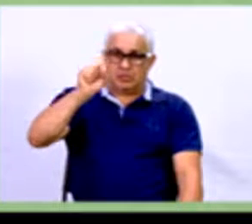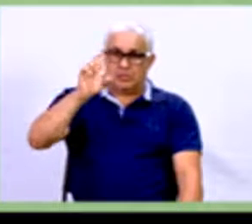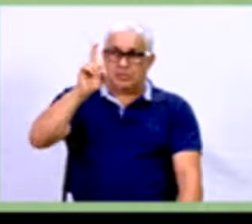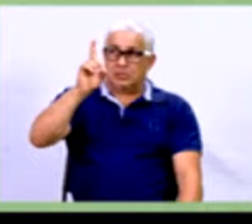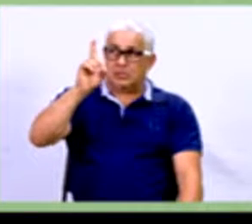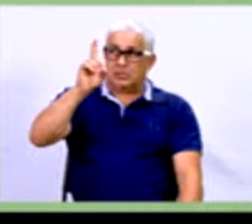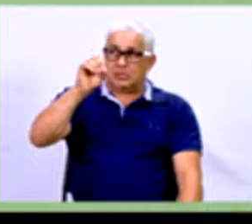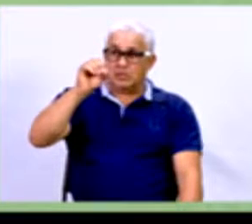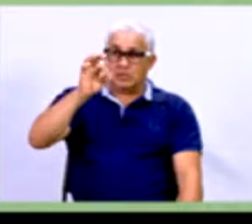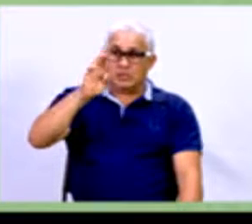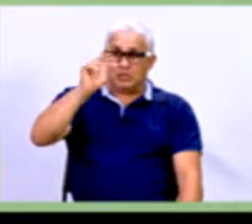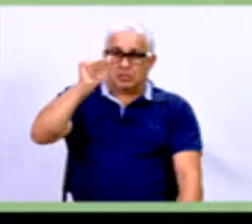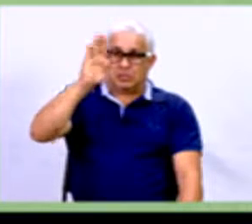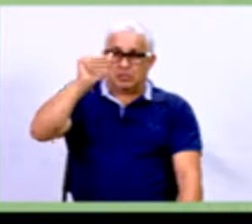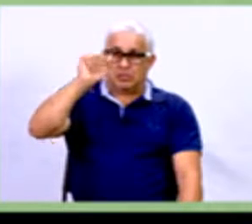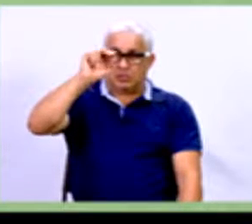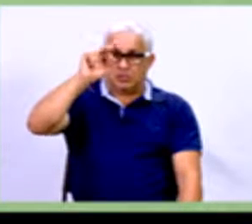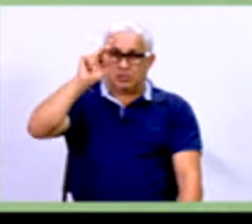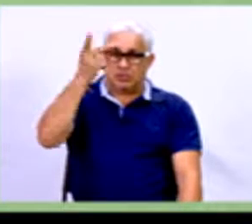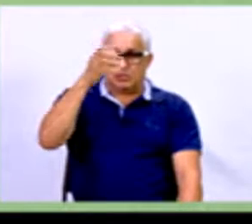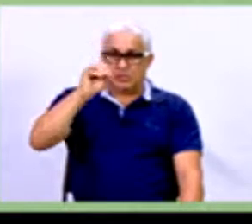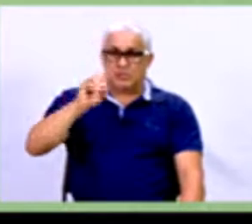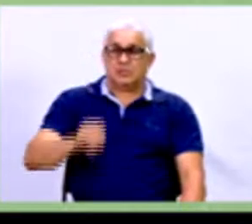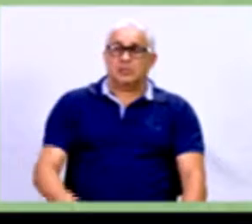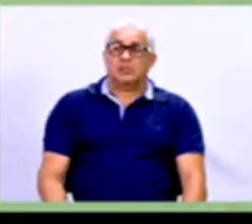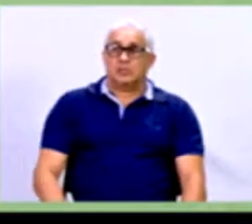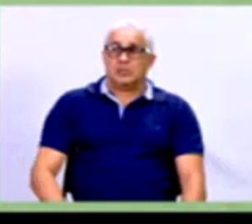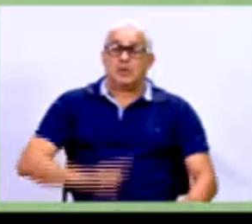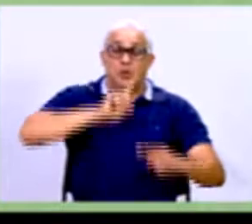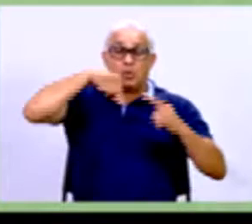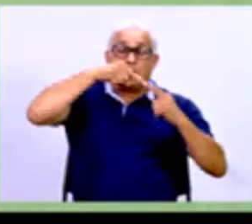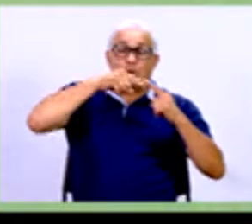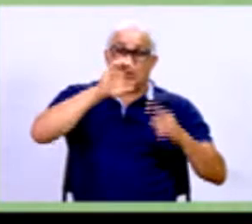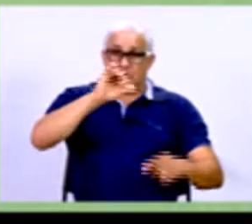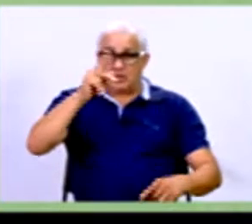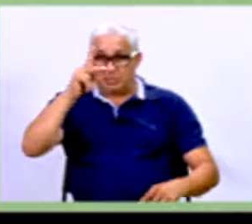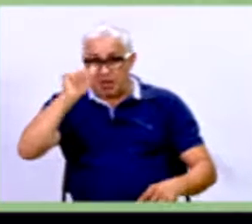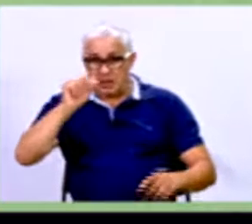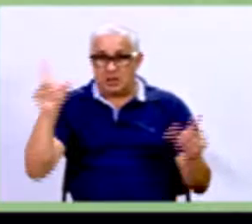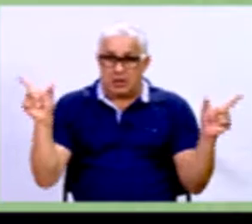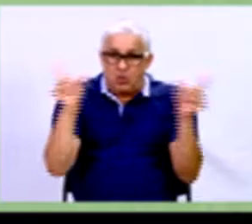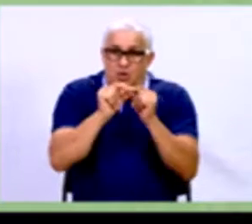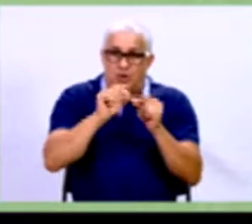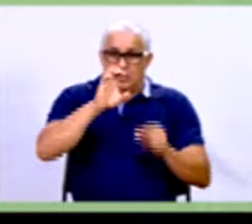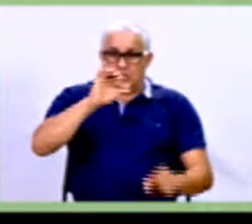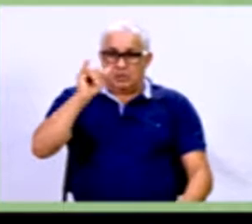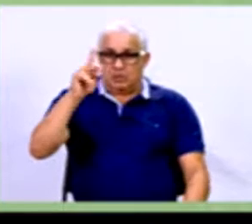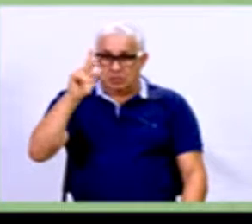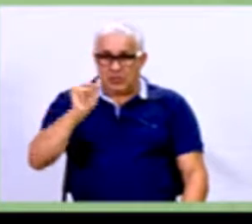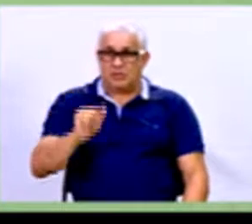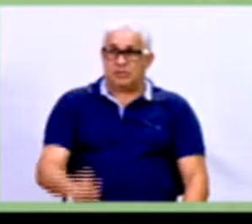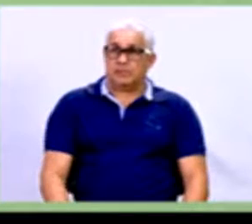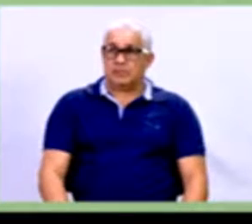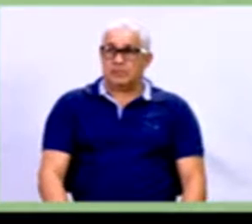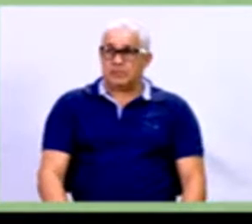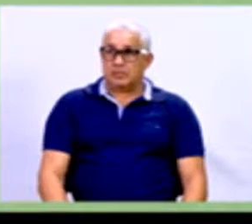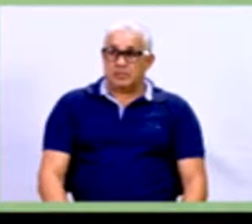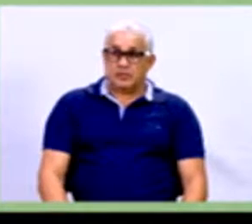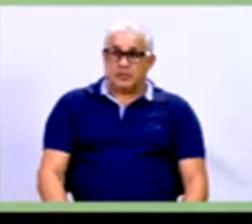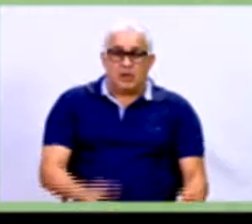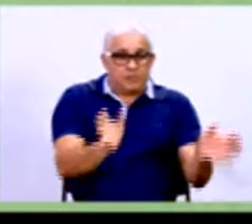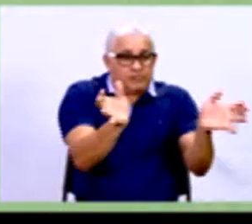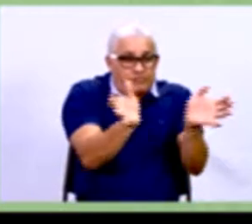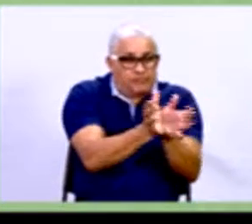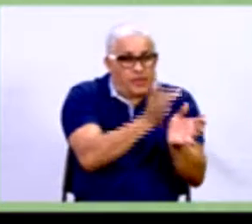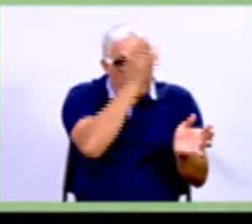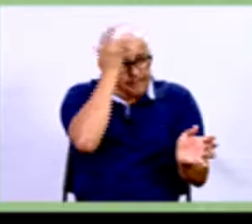De prevenção de acidentes, ou seja, o grande objetivo é prevenir acidentes de trabalho. Então vamos lá. A CIPA é formada por um